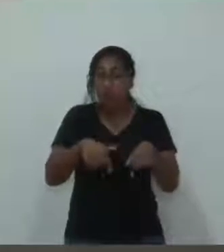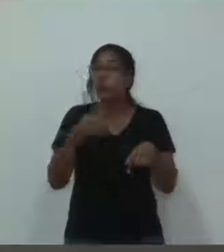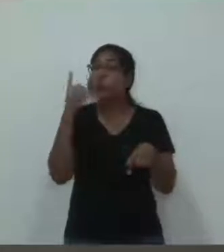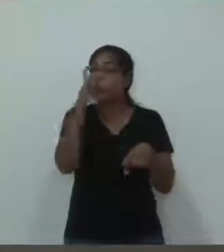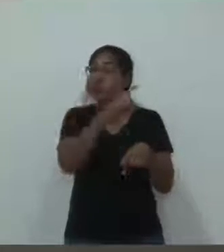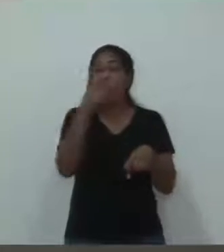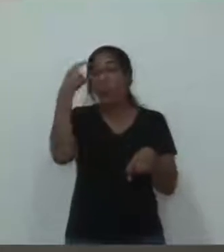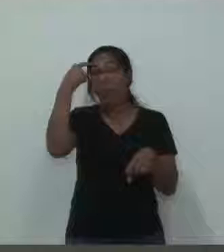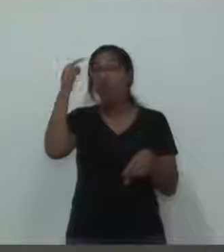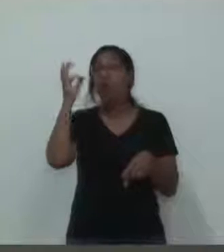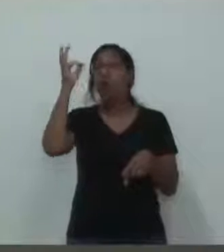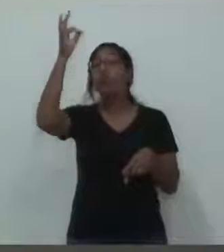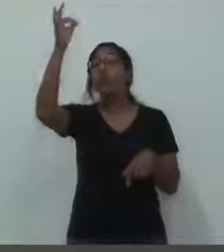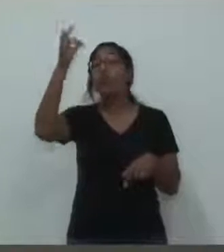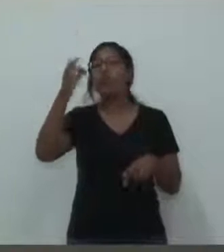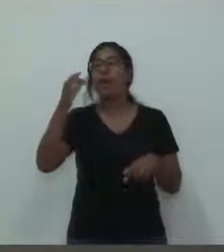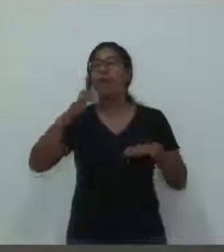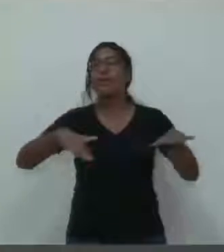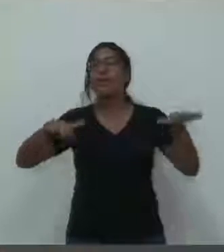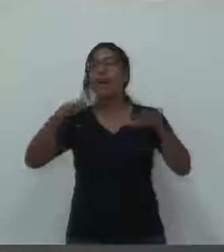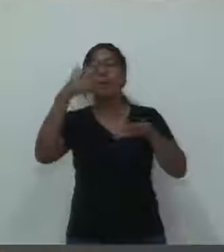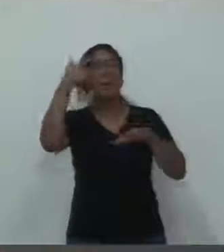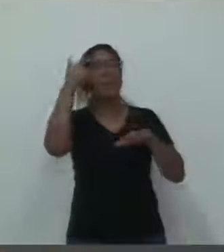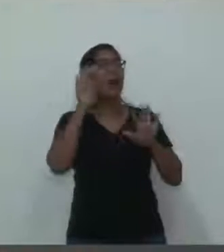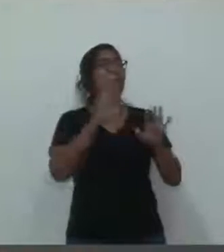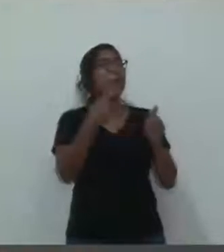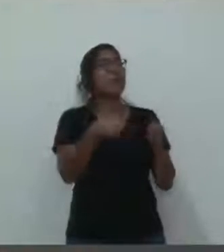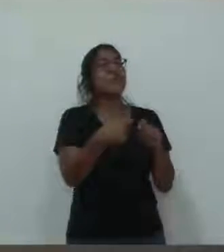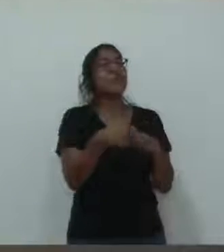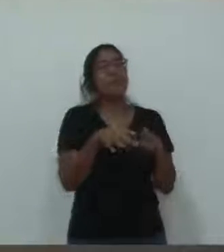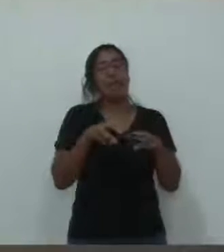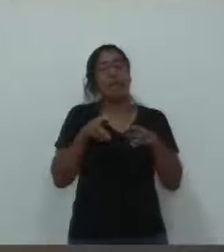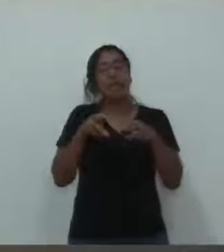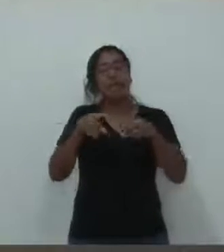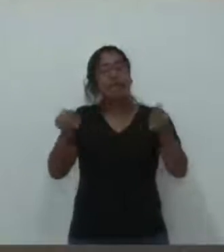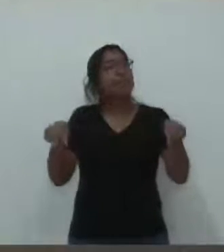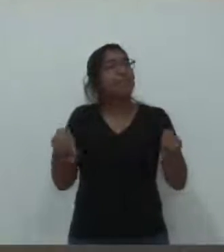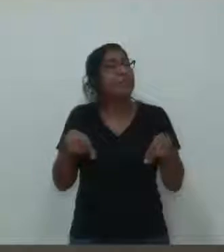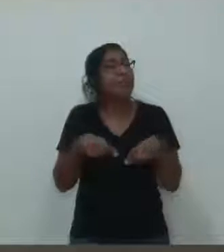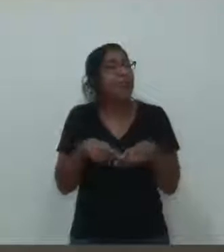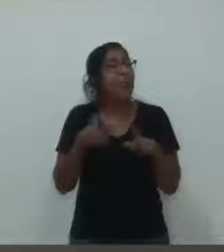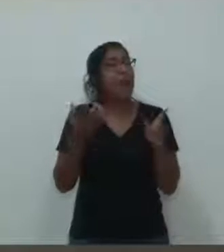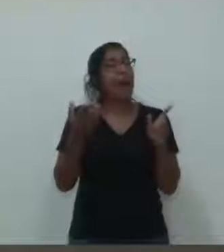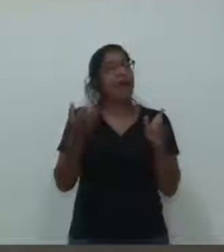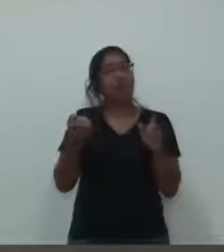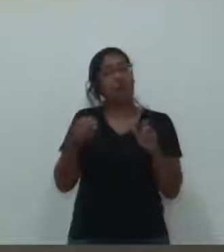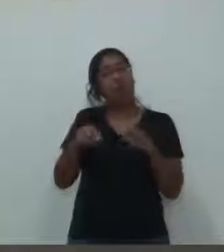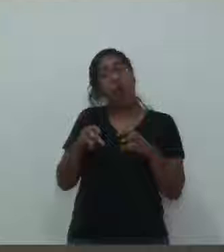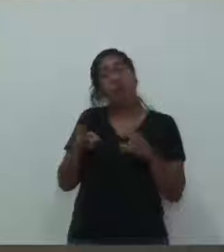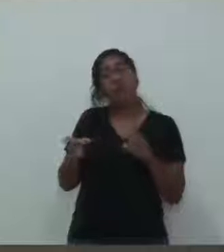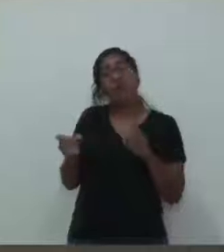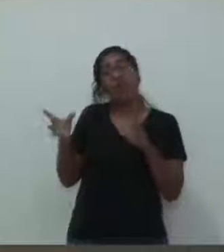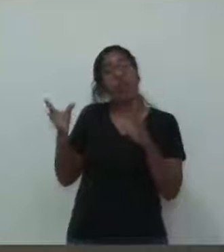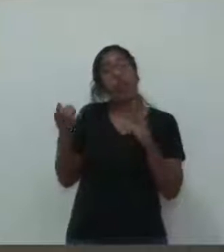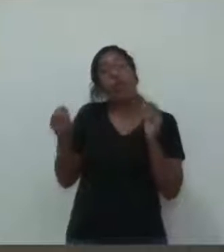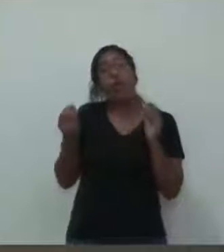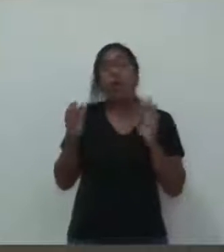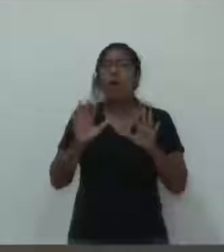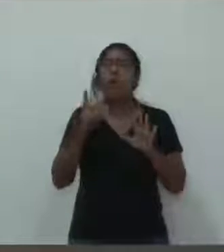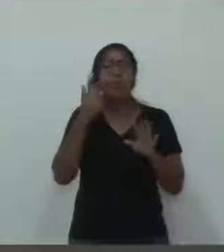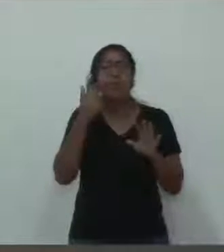complicado. Daí pode falar, mas talvez tenha que fazer alguma desapropriação ali na área. Talvez tenha, mas isso vai se ver no